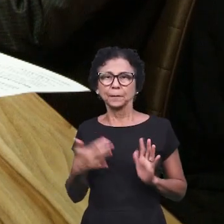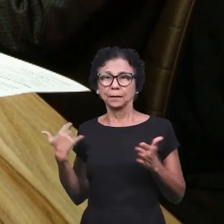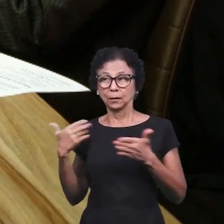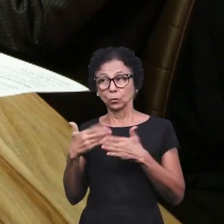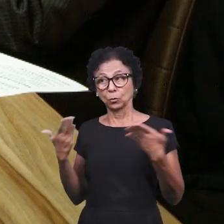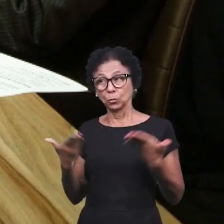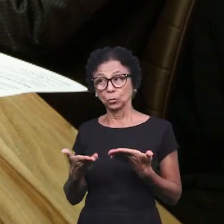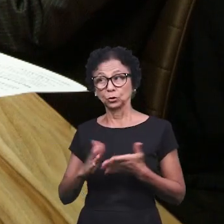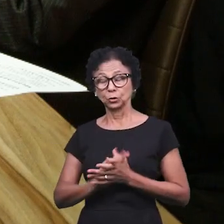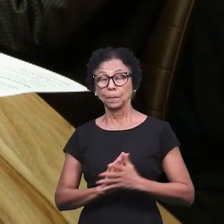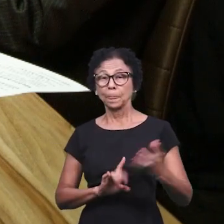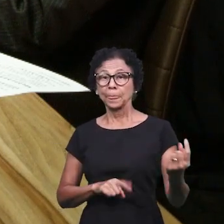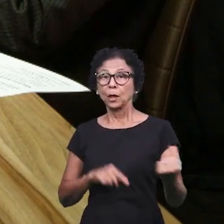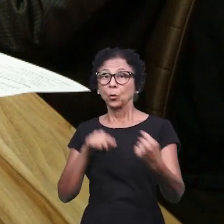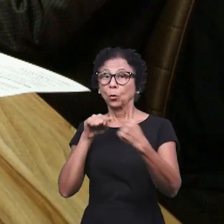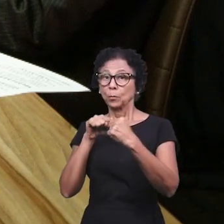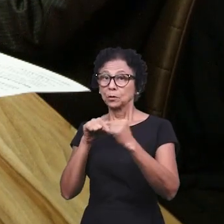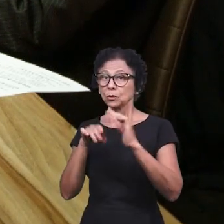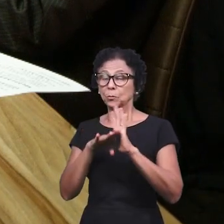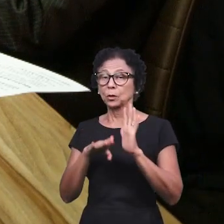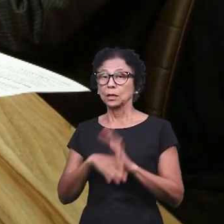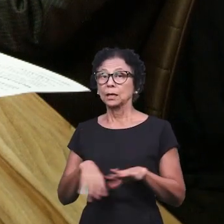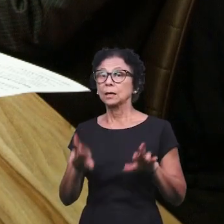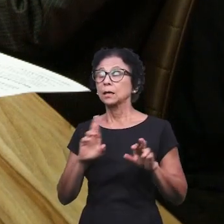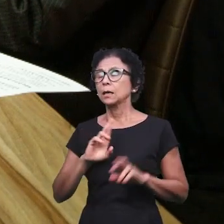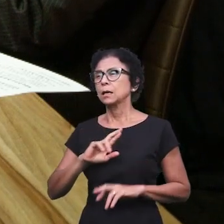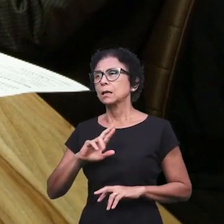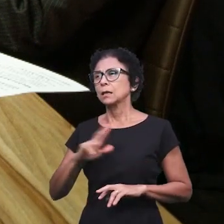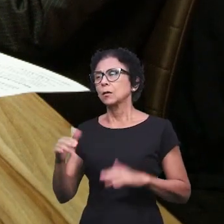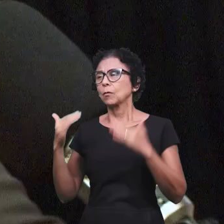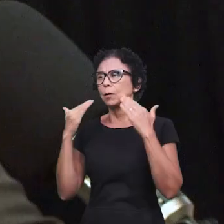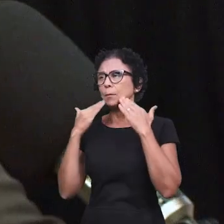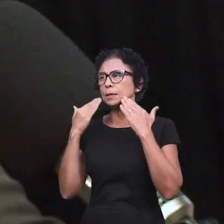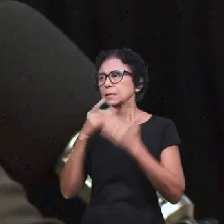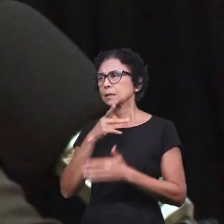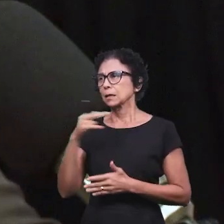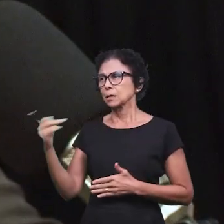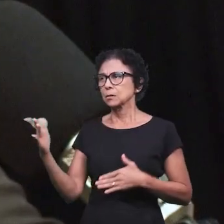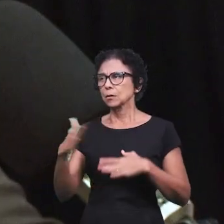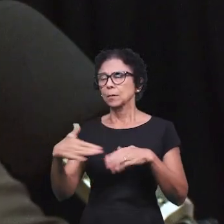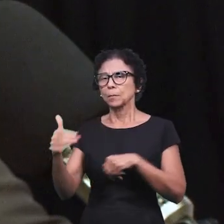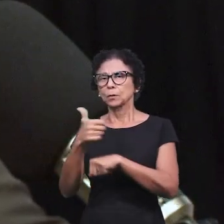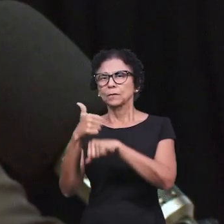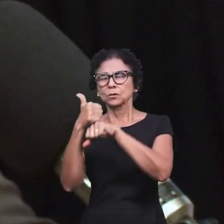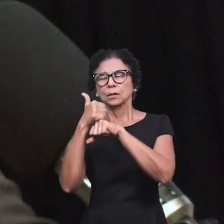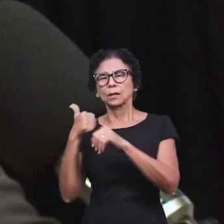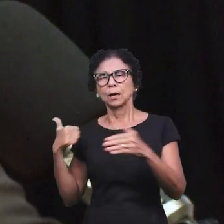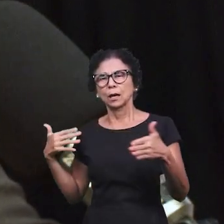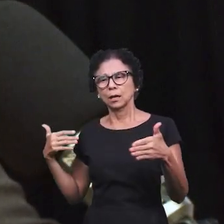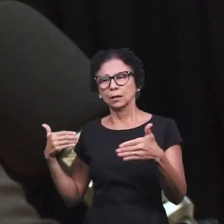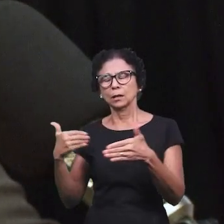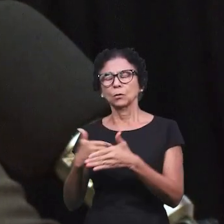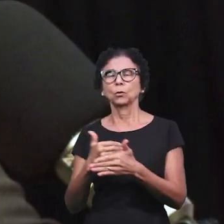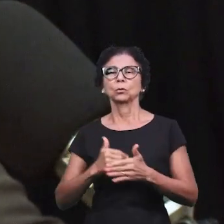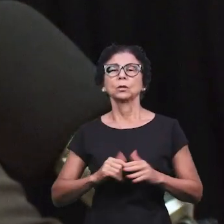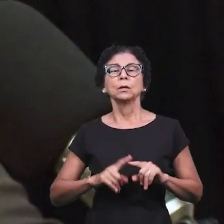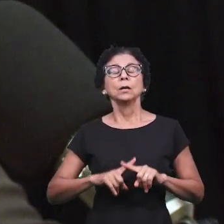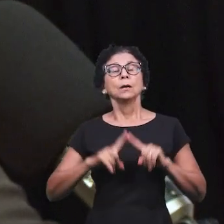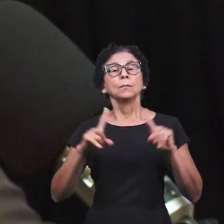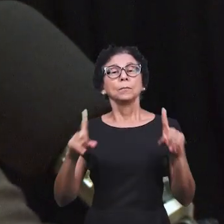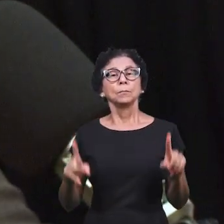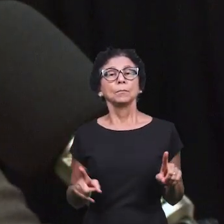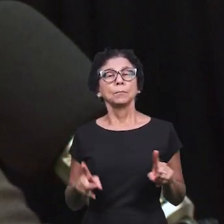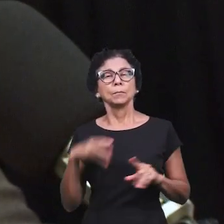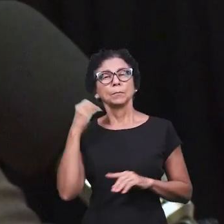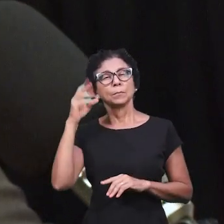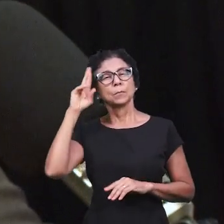você ainda nem é apresentar propriamente a sua carreira, mas compartilhar, né, as experiências com o Senhor que você teve